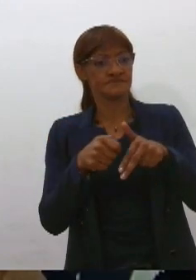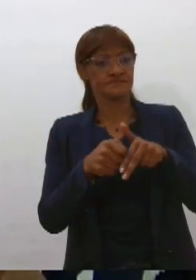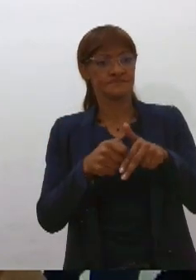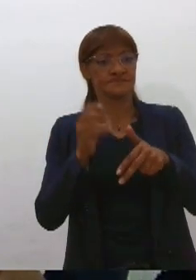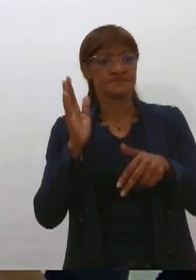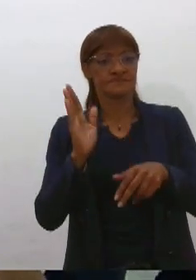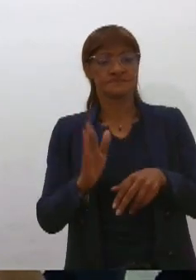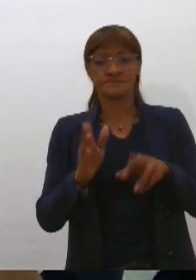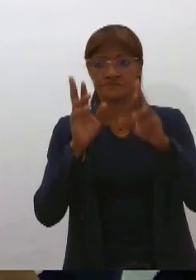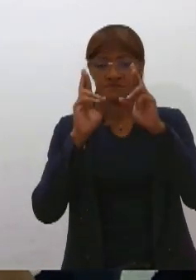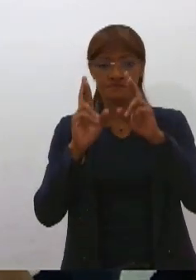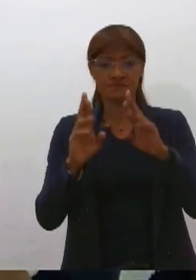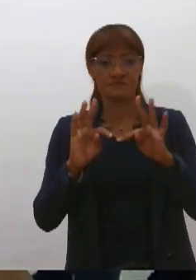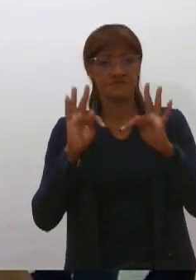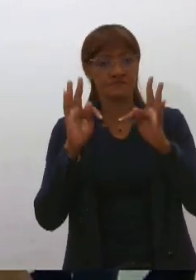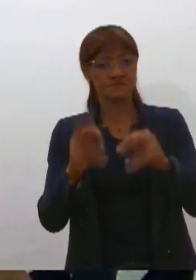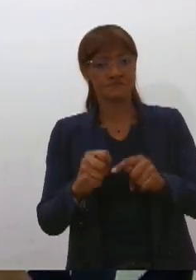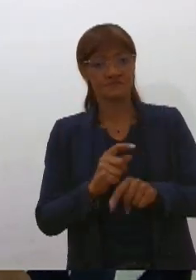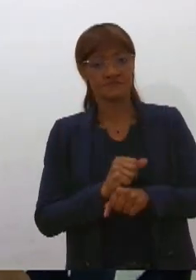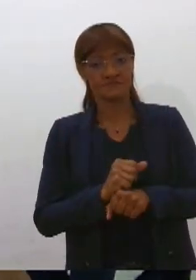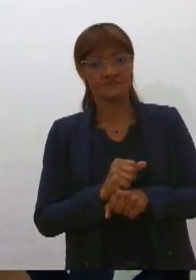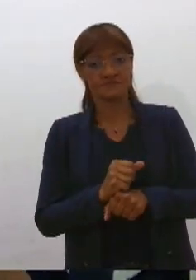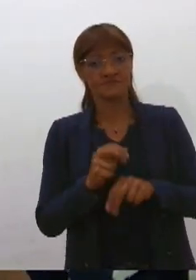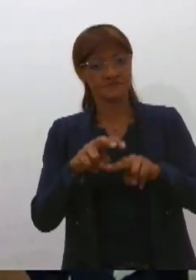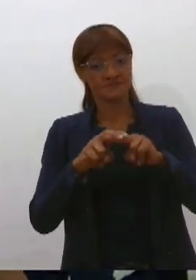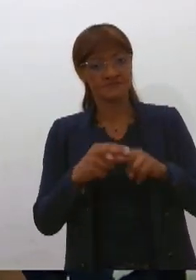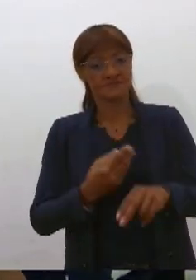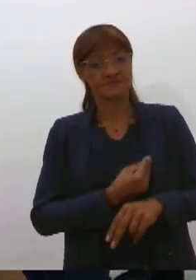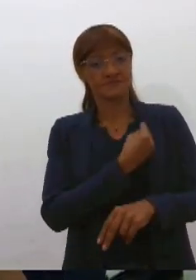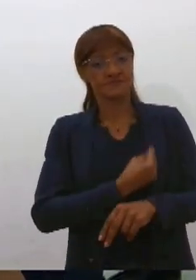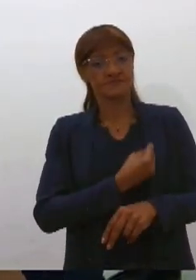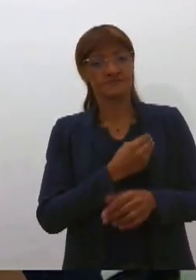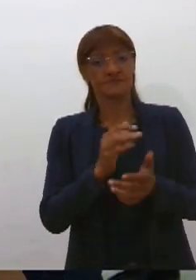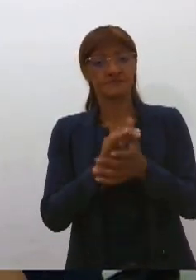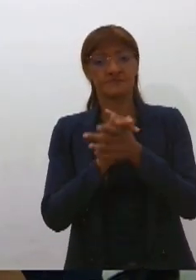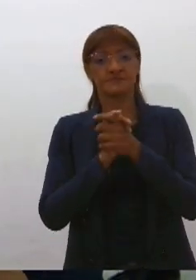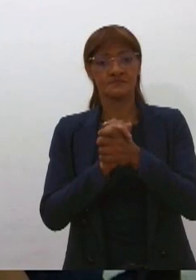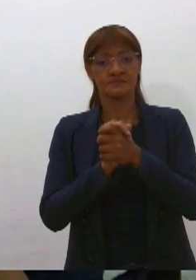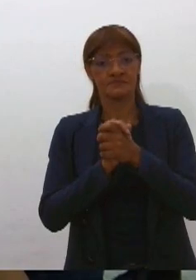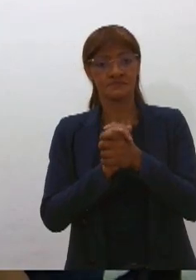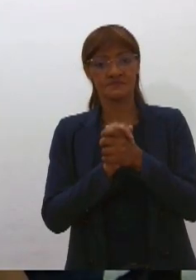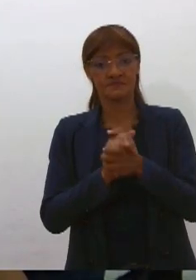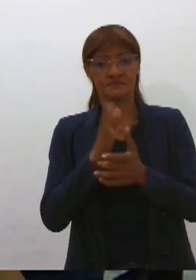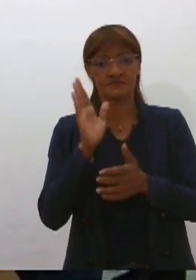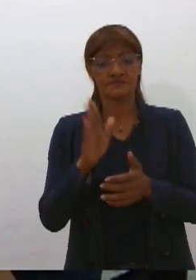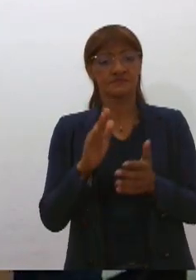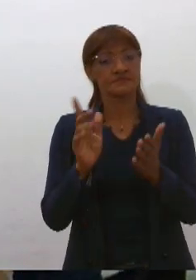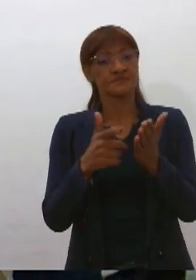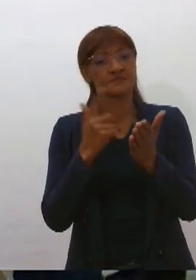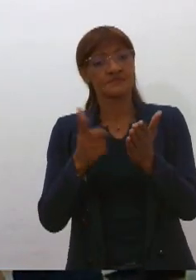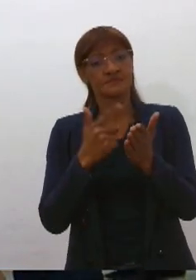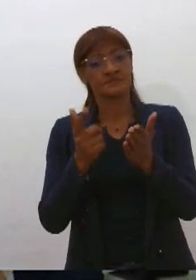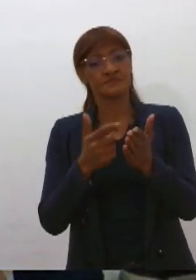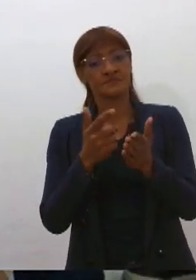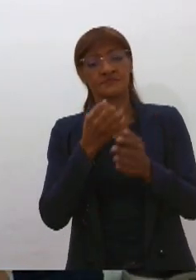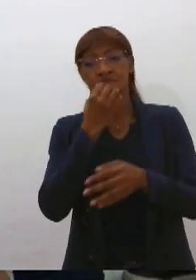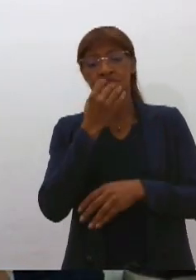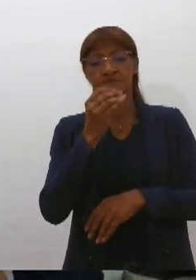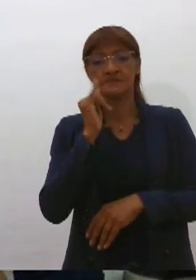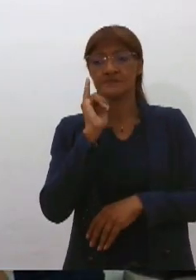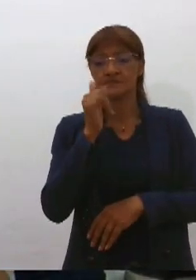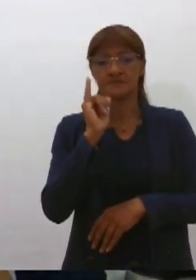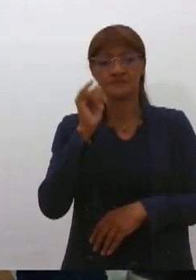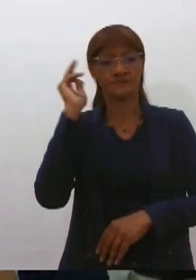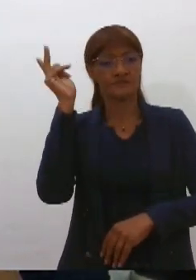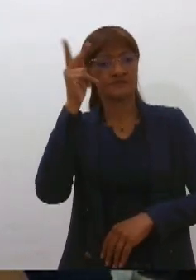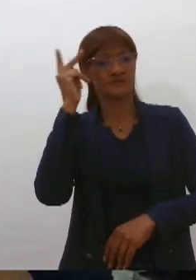todos nós. Não podia deixar de estar aqui hoje para parabenizá-lo e prestigiá-lo num livro que conta um pouco dessa sua história, de como foi que ele chegou,